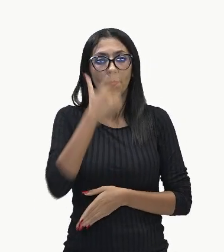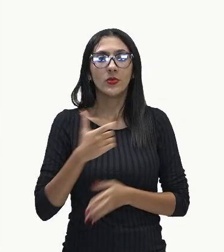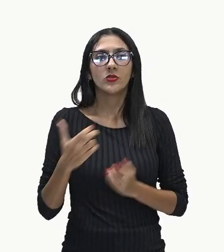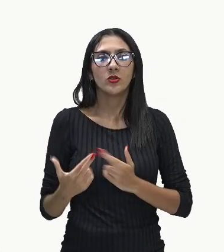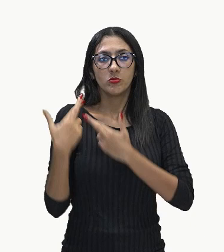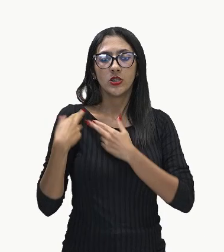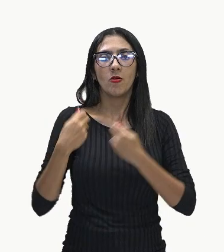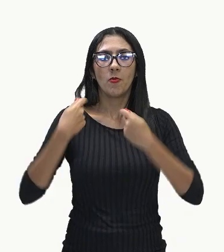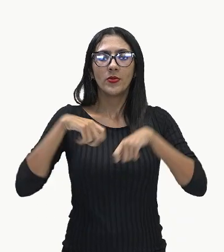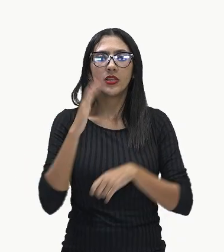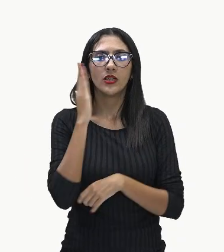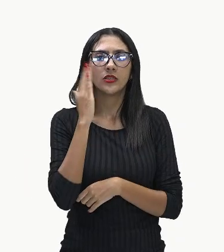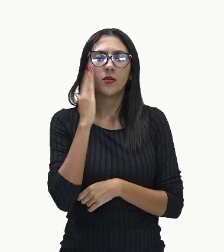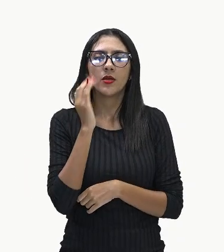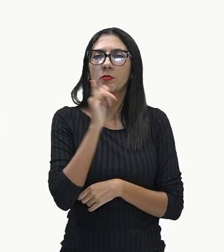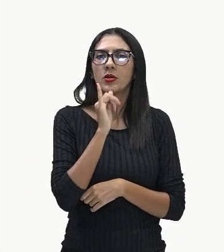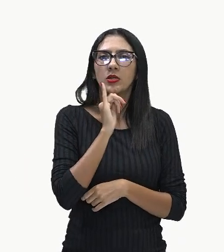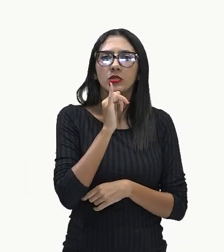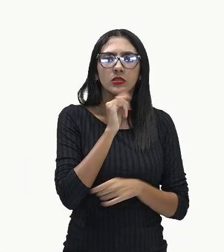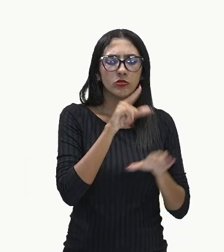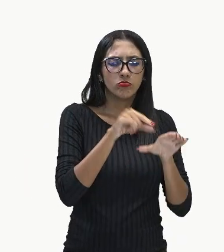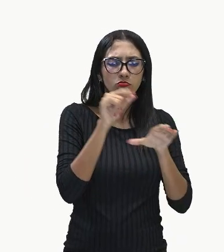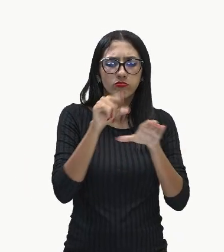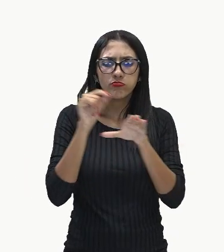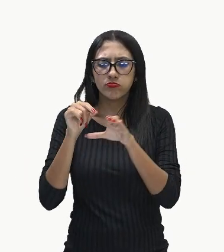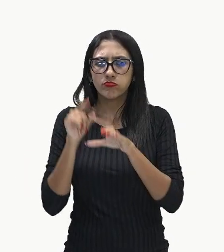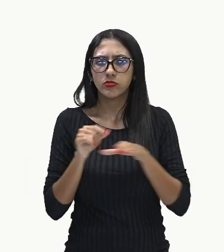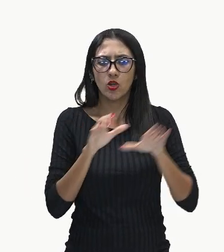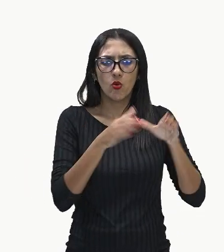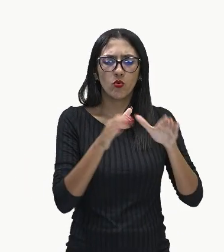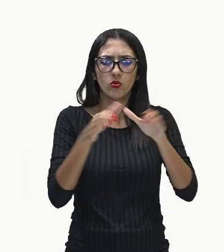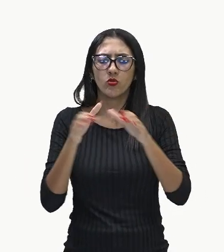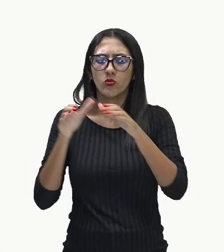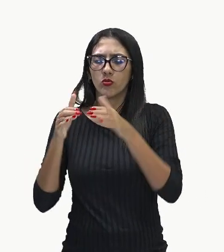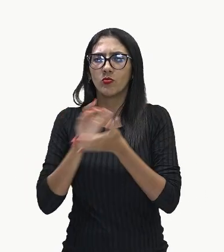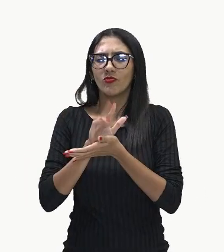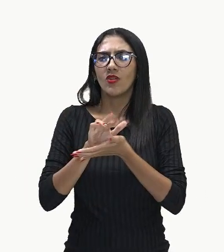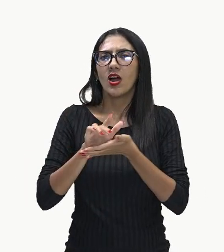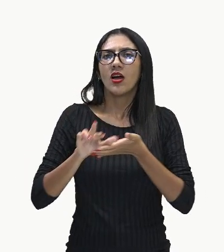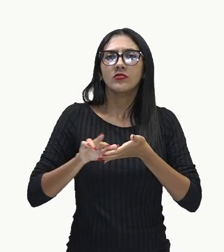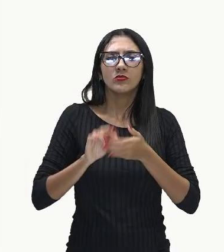uma amostra aleatória de cada extrato. Então, o que vai ser esse extrato?